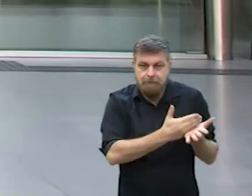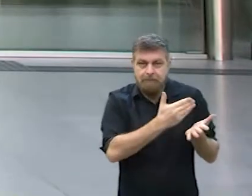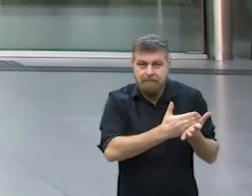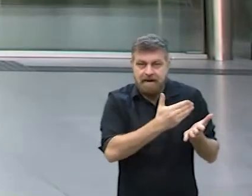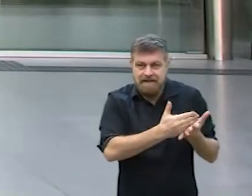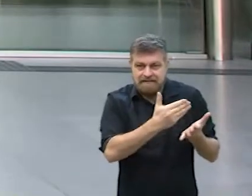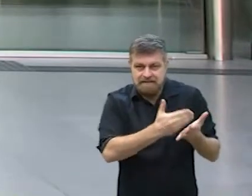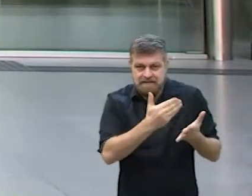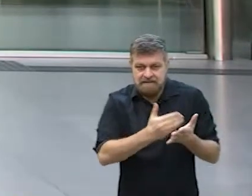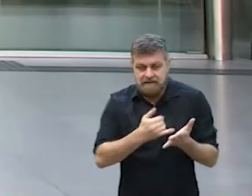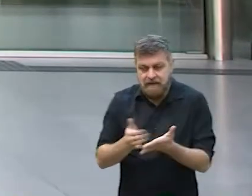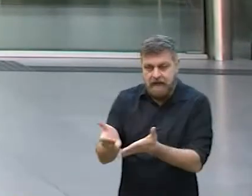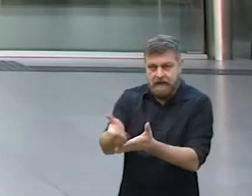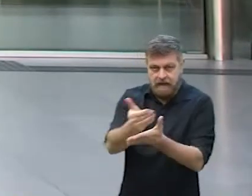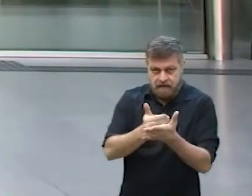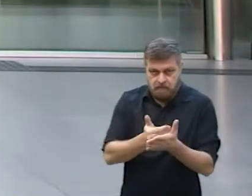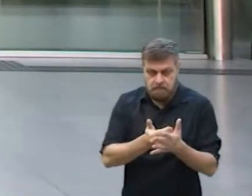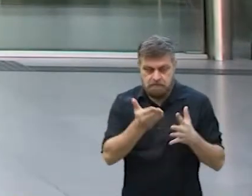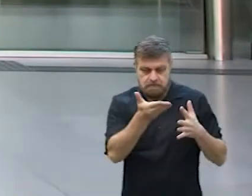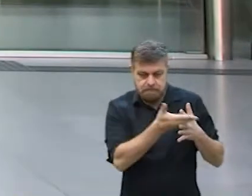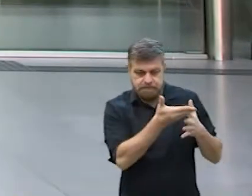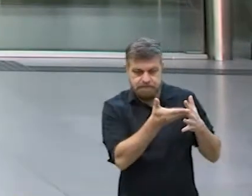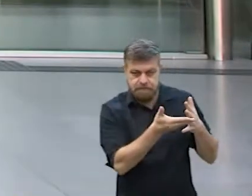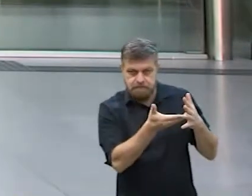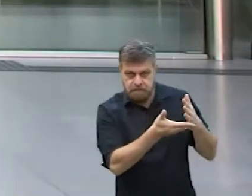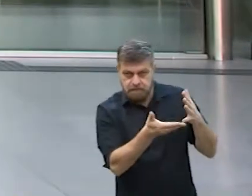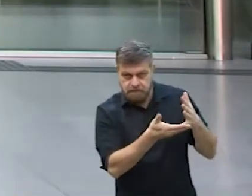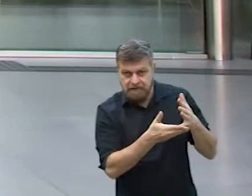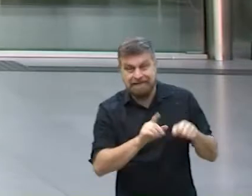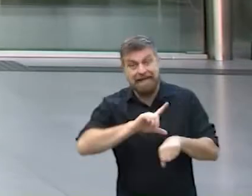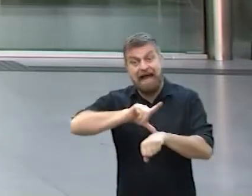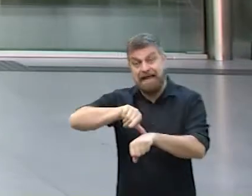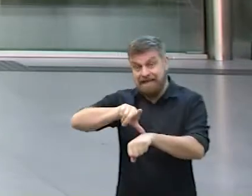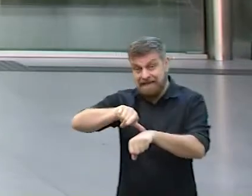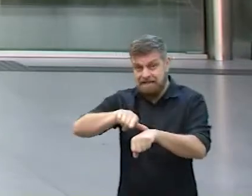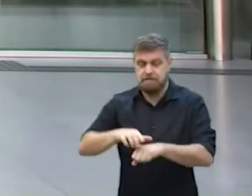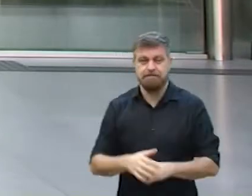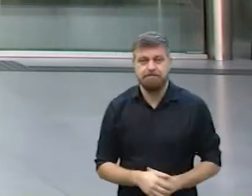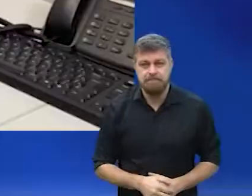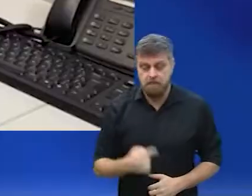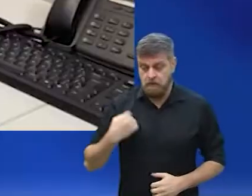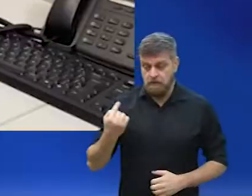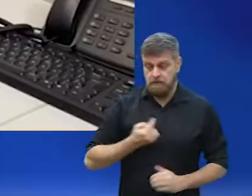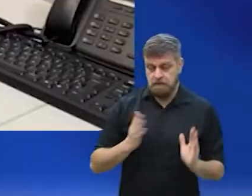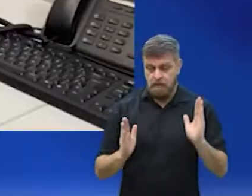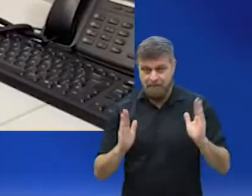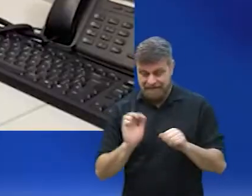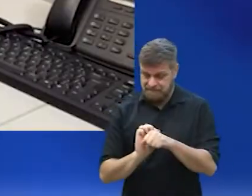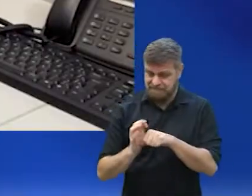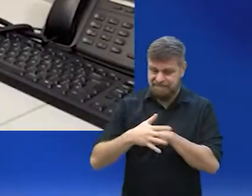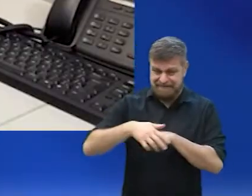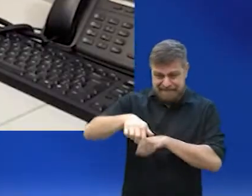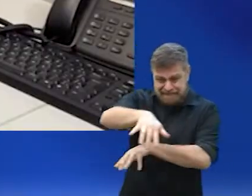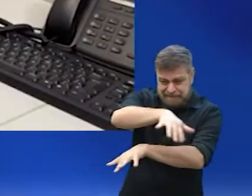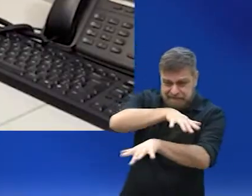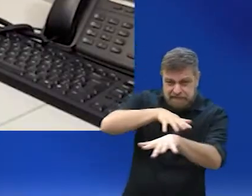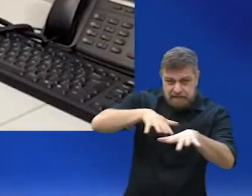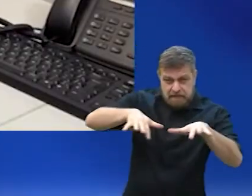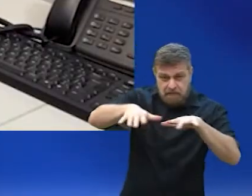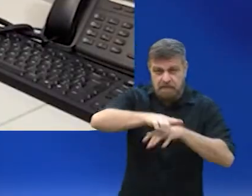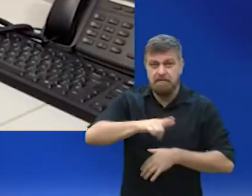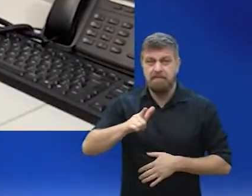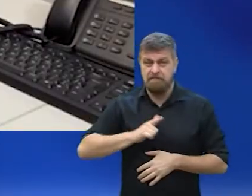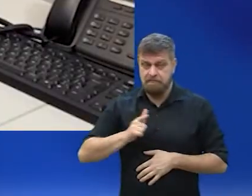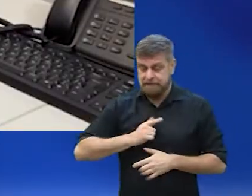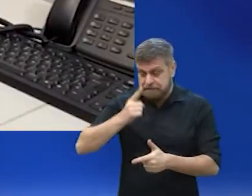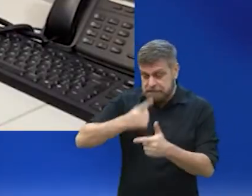ou parcelamento de créditos tributários e não tributários em atraso. Estamos ainda vivendo um período de calamidade